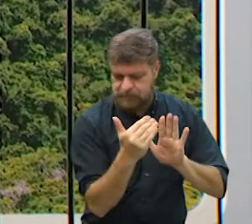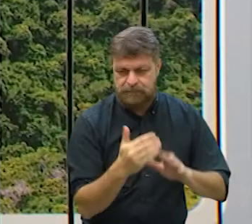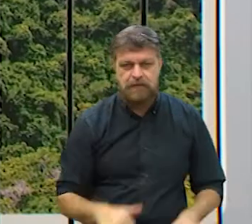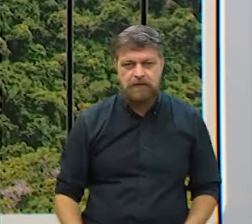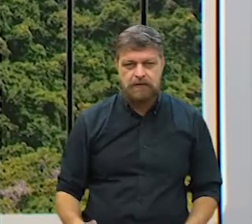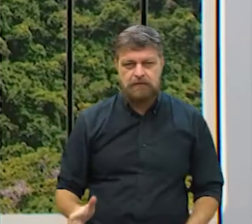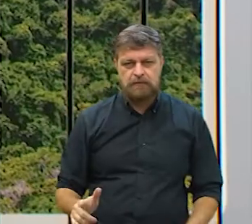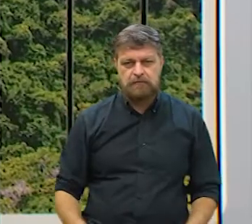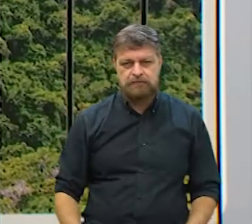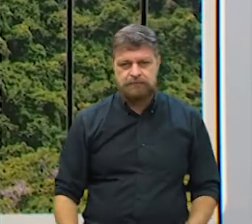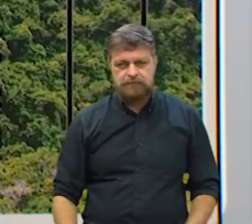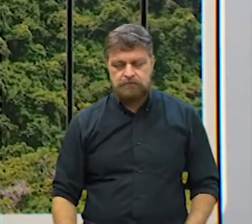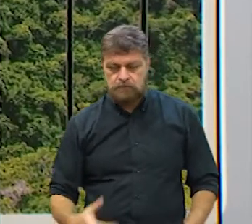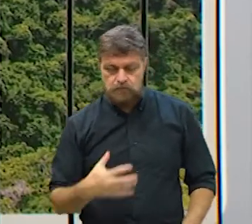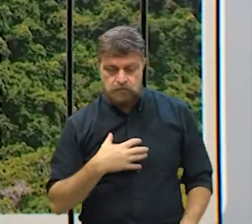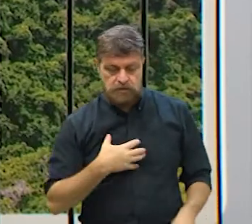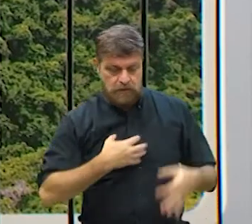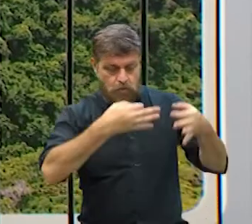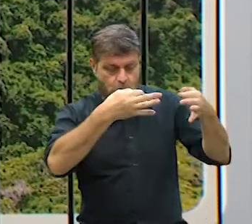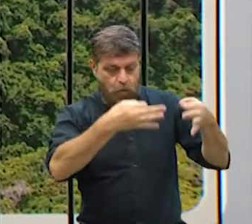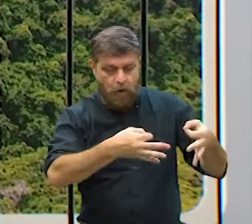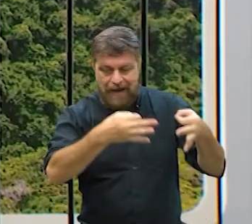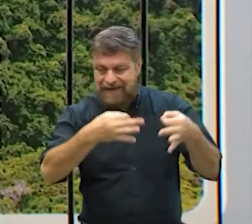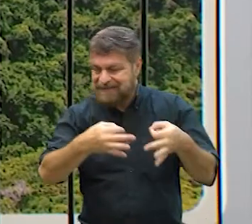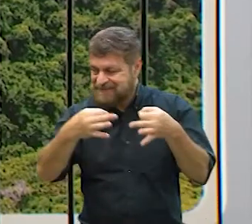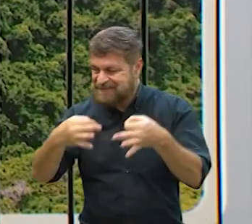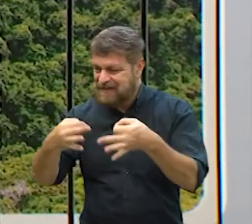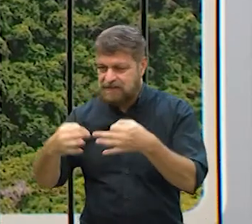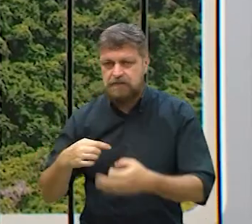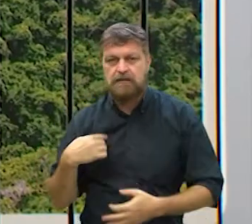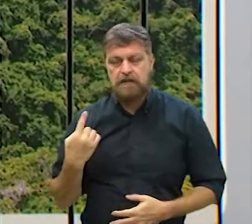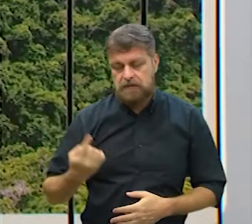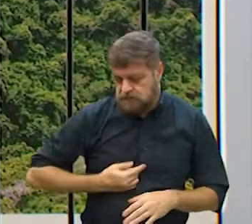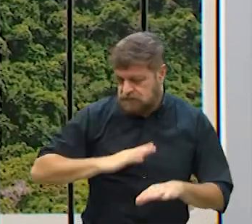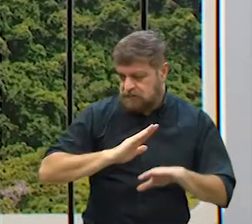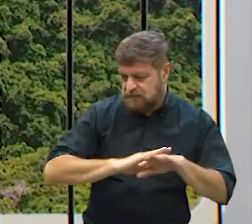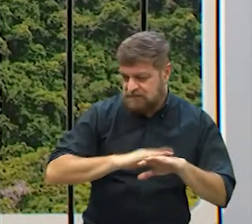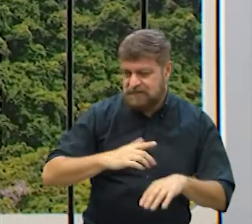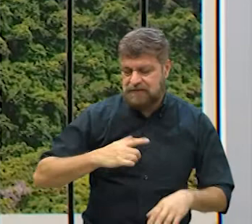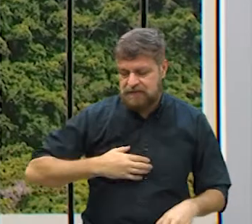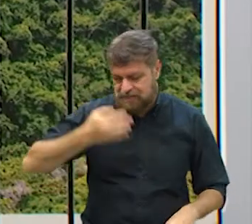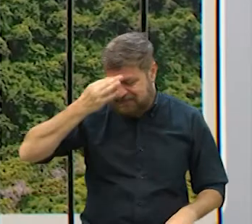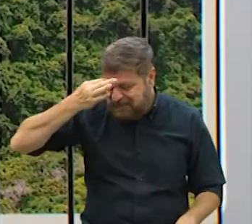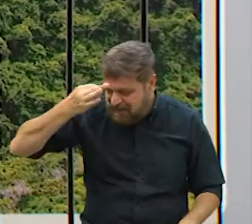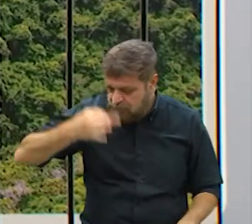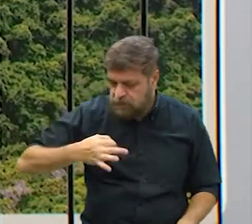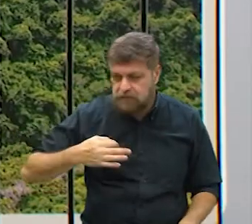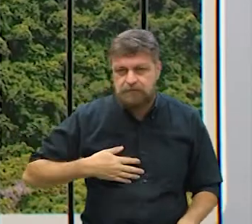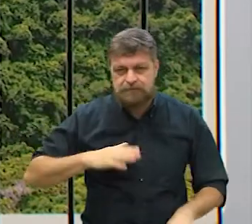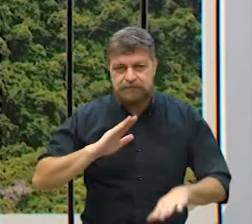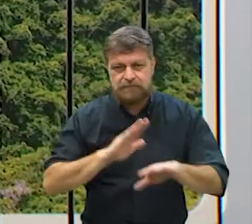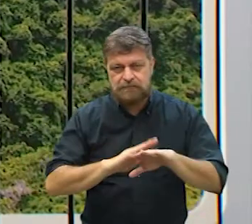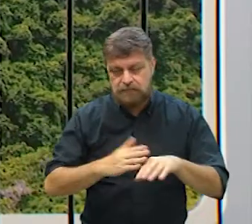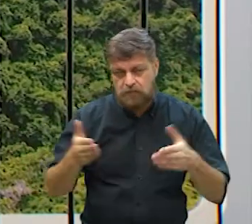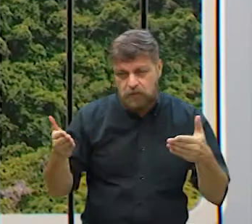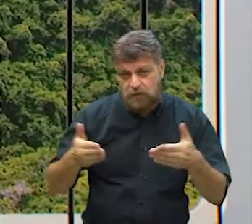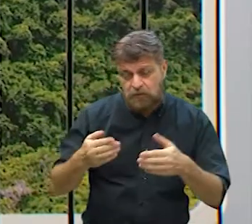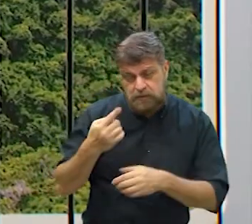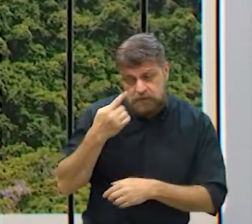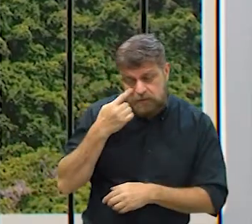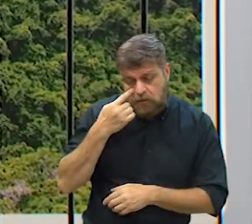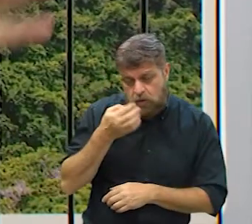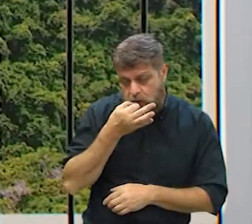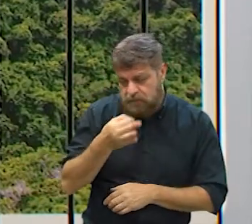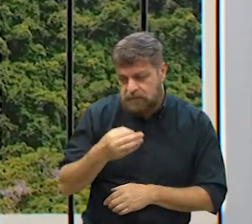maneira, assim, organizada. É isso que nós temos que fazer. Nós temos que ter a cabeça de fazermos. E hoje eu